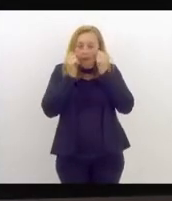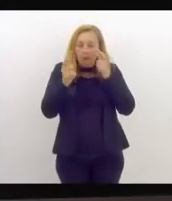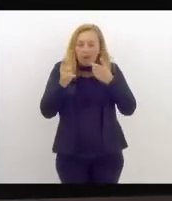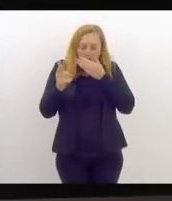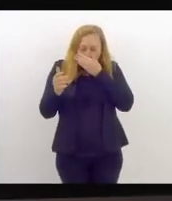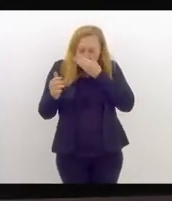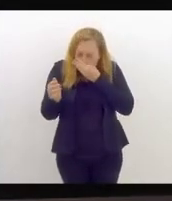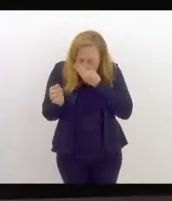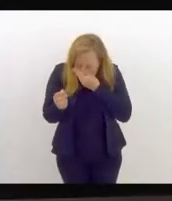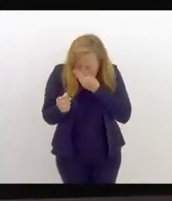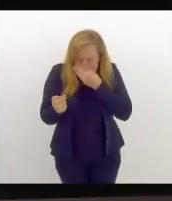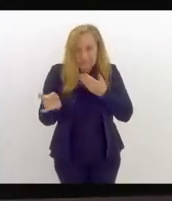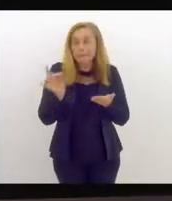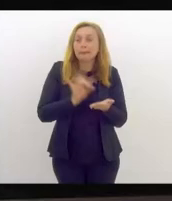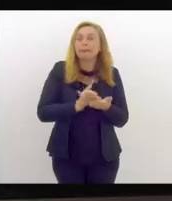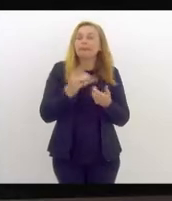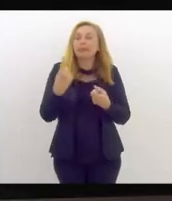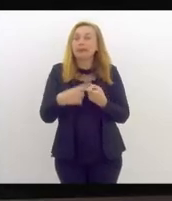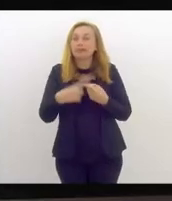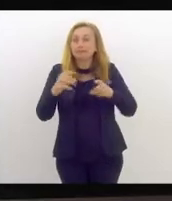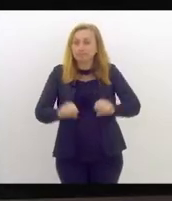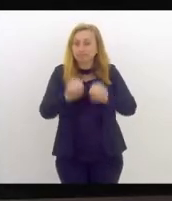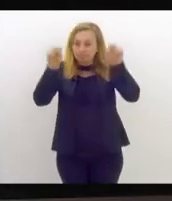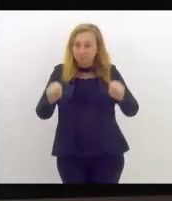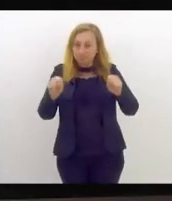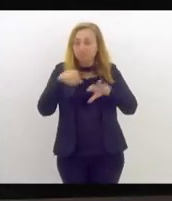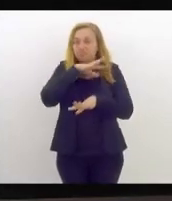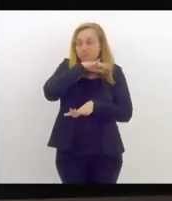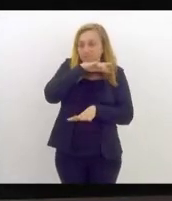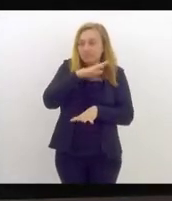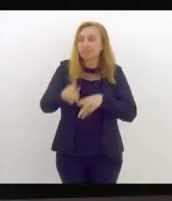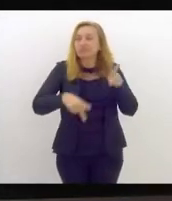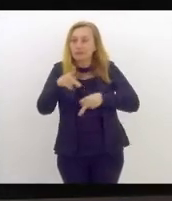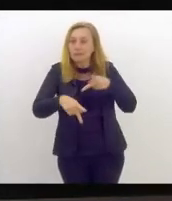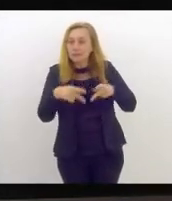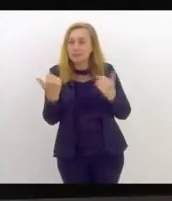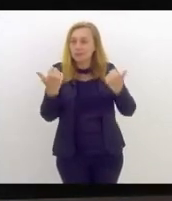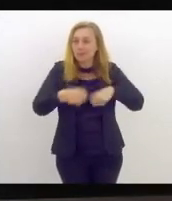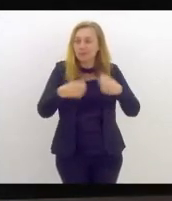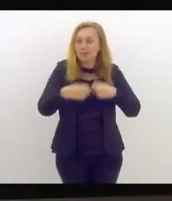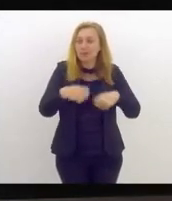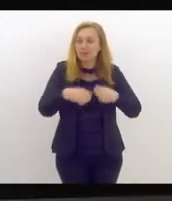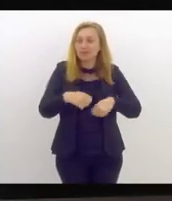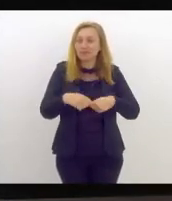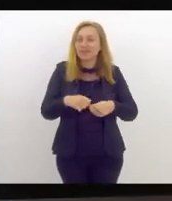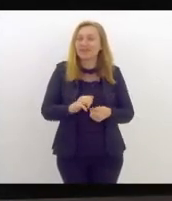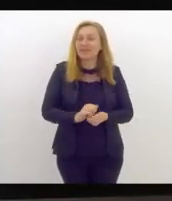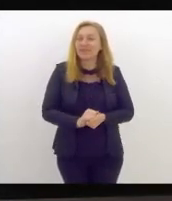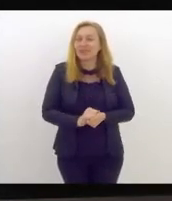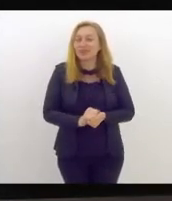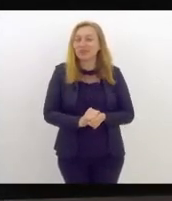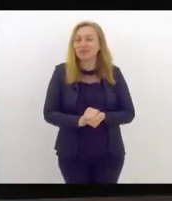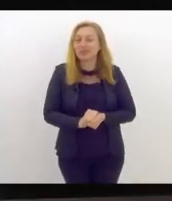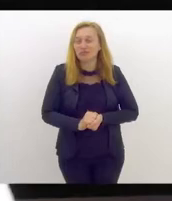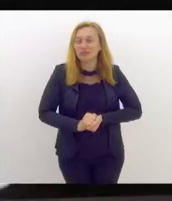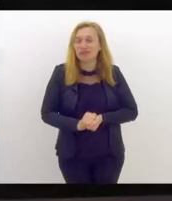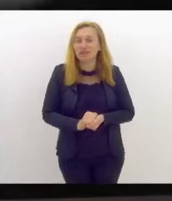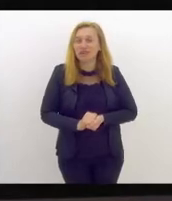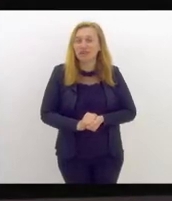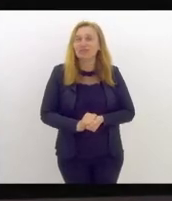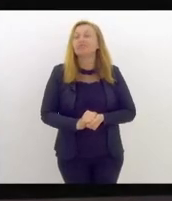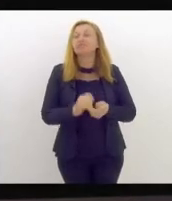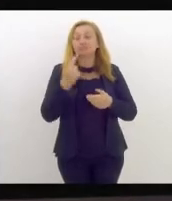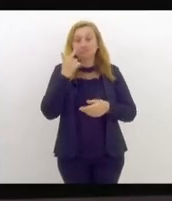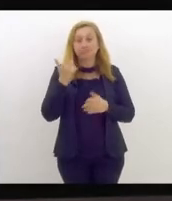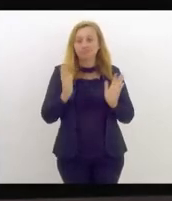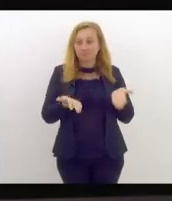porque sistema de transporte ferro tão caos e a população precisa do trem uma outra questão que eu queria solicitar hoje